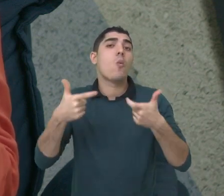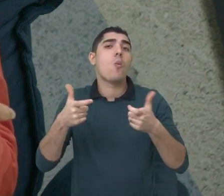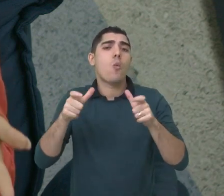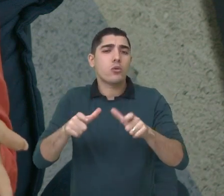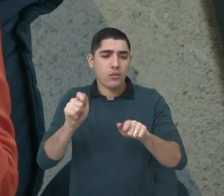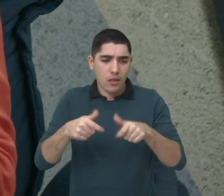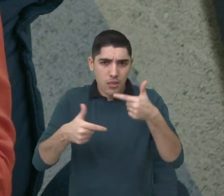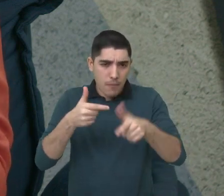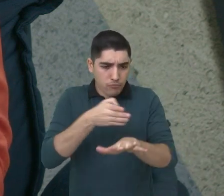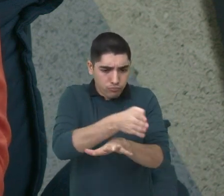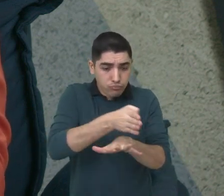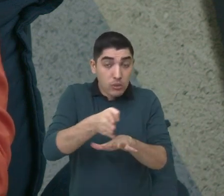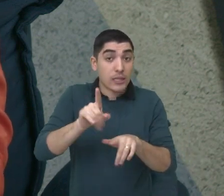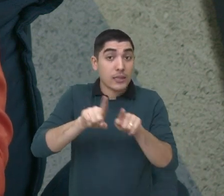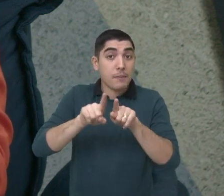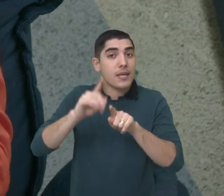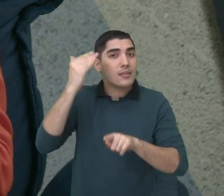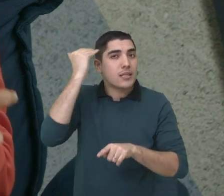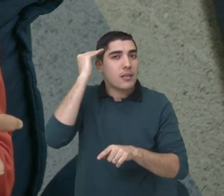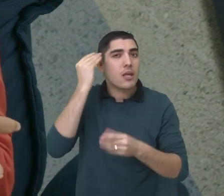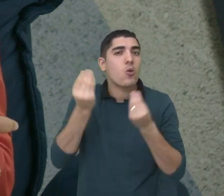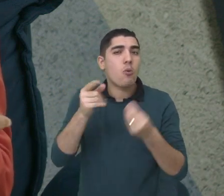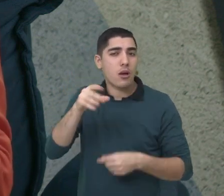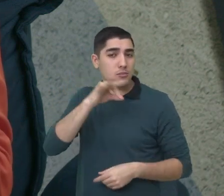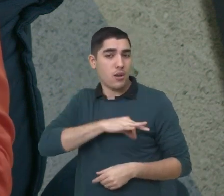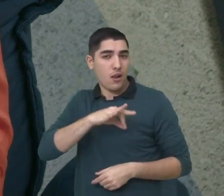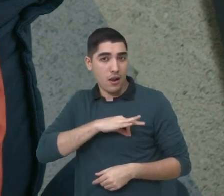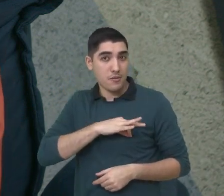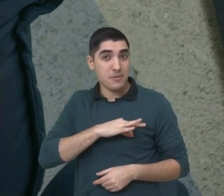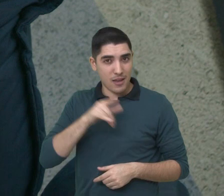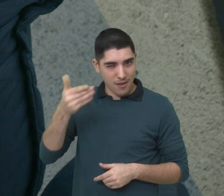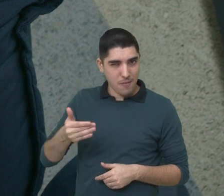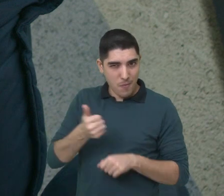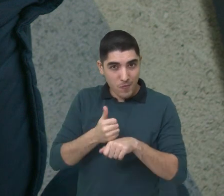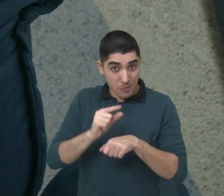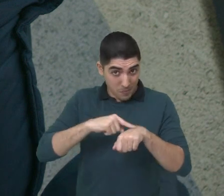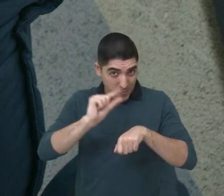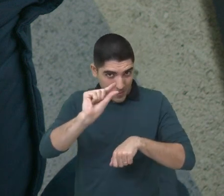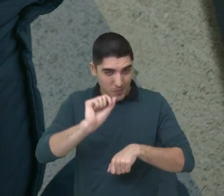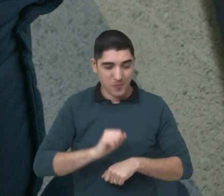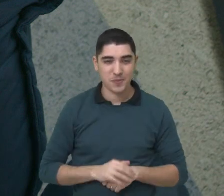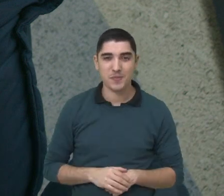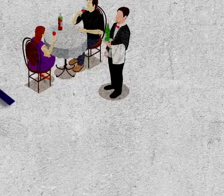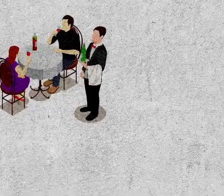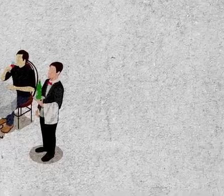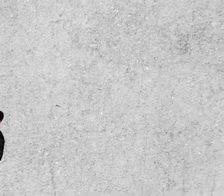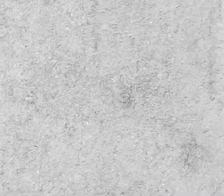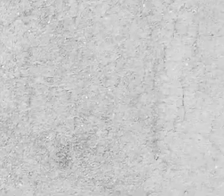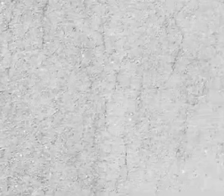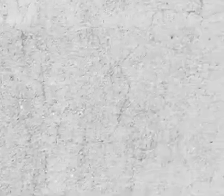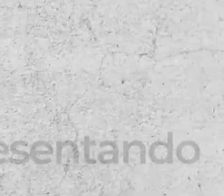atuação e, é claro, vamos saber como fica essa remuneração deste profissional. É daqui a pouco.